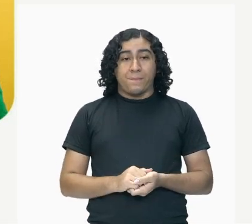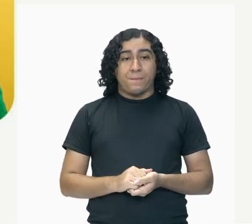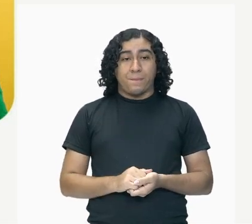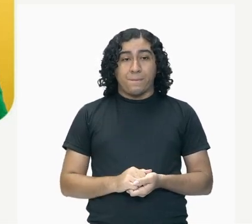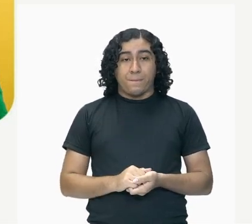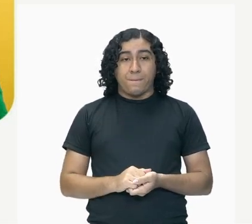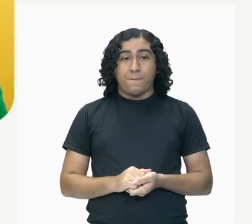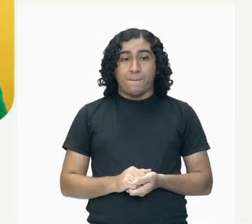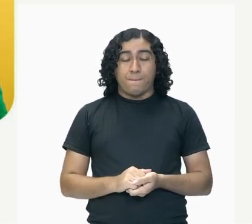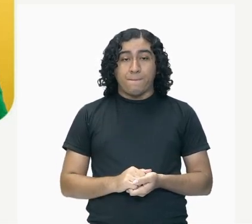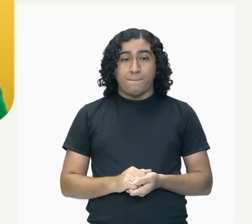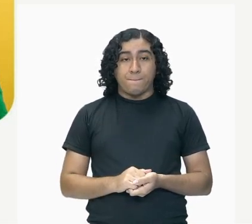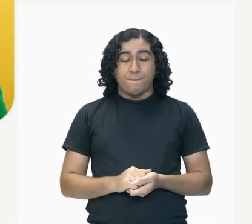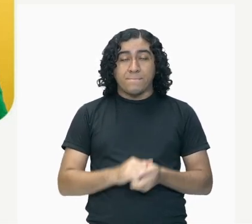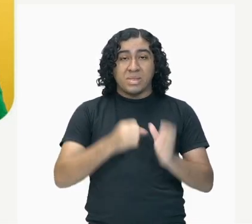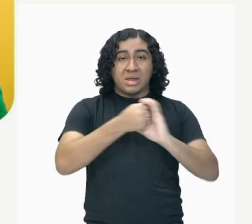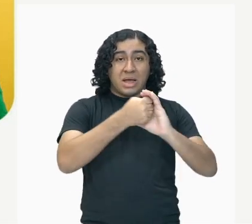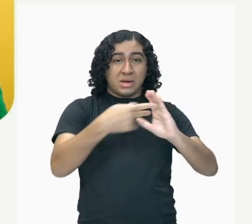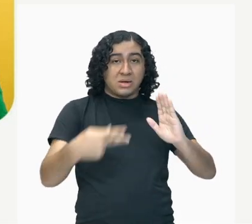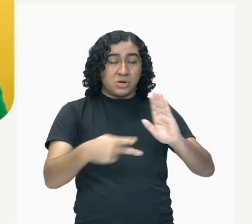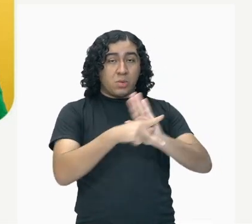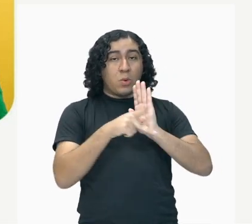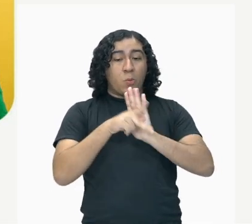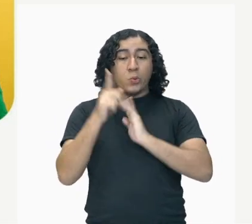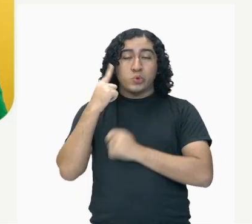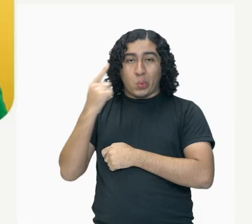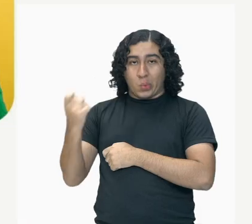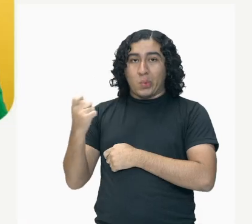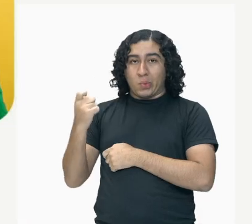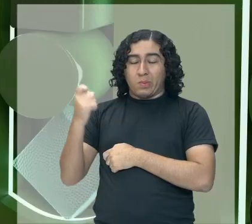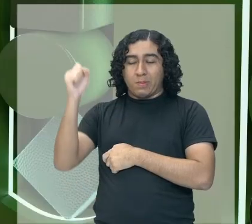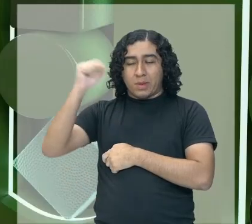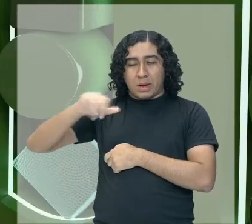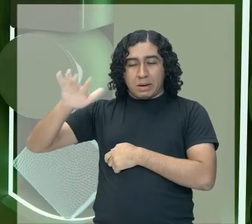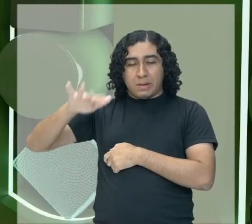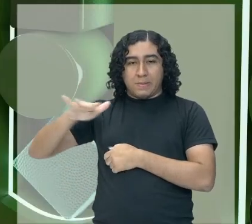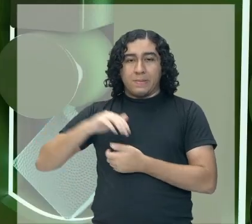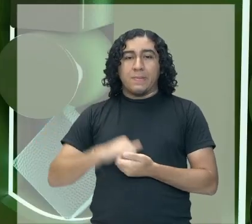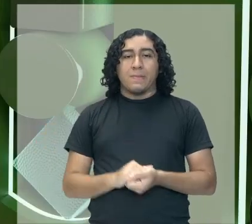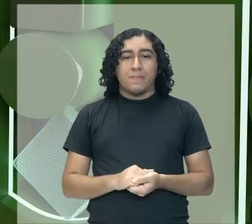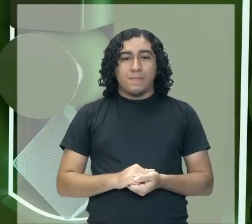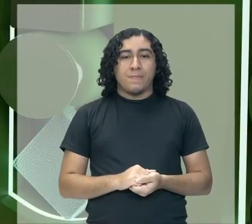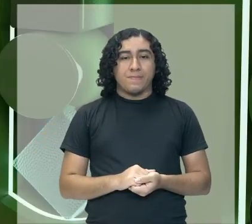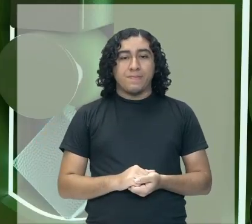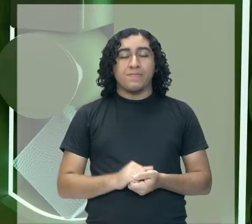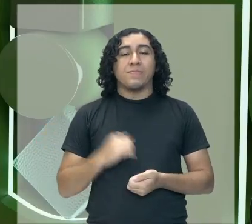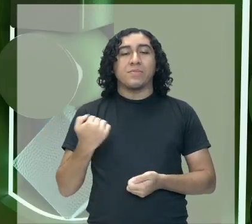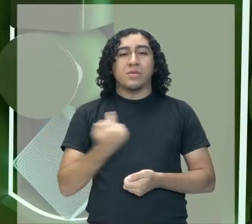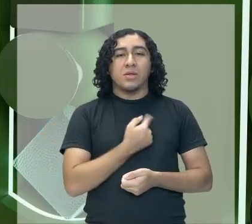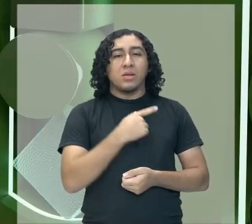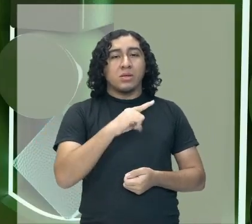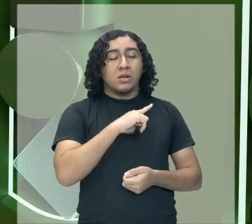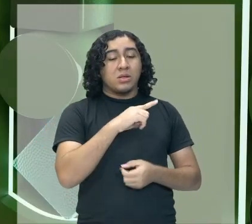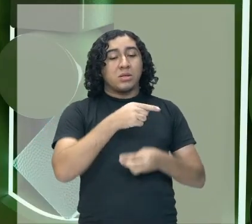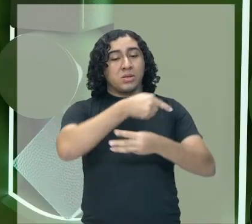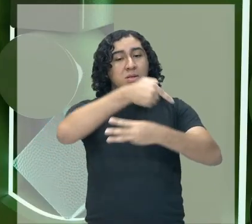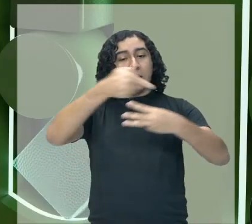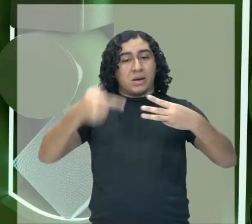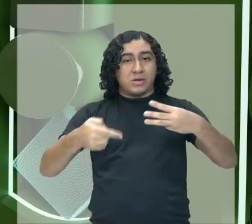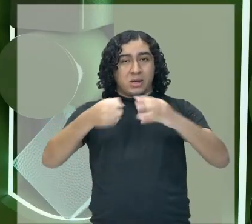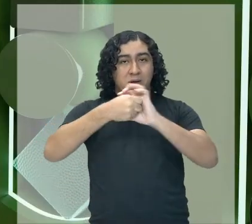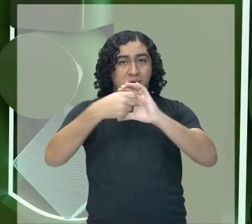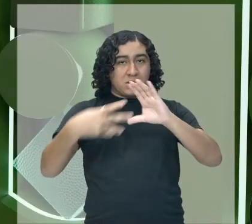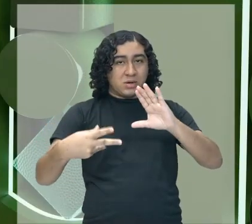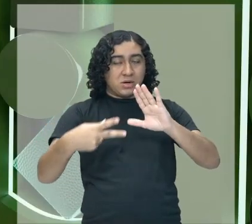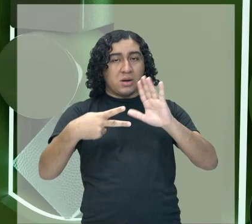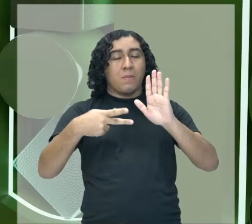a as qualidades fisiológicas do som e aí pessoal nós vamos ter três qualidades fisiológicas